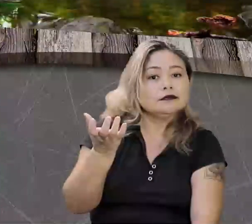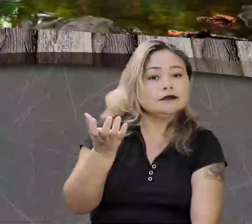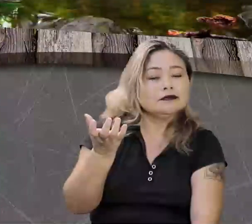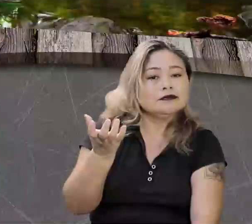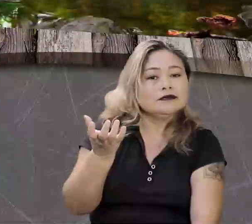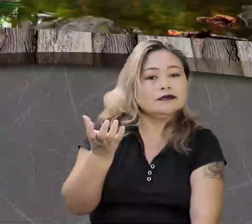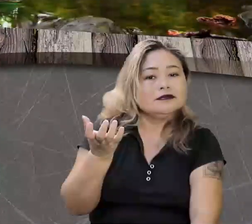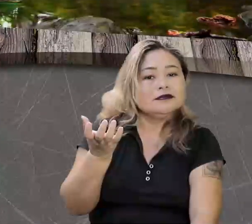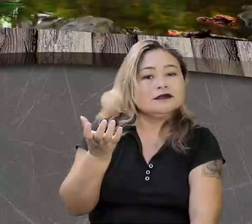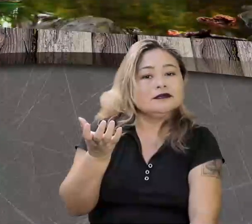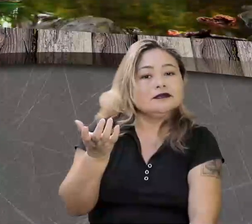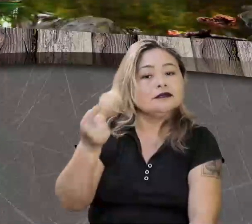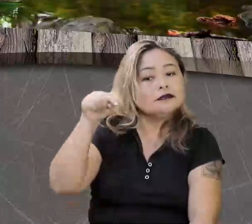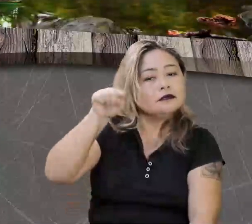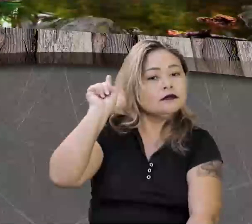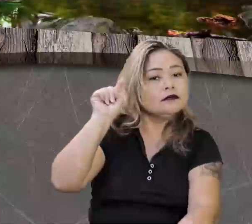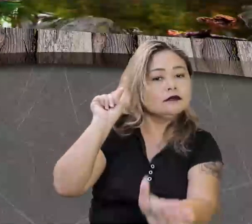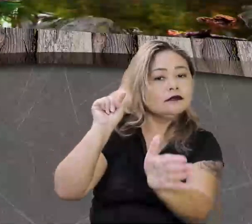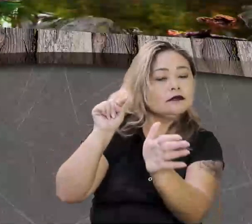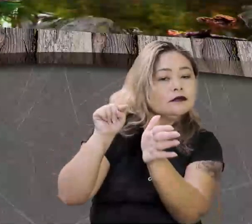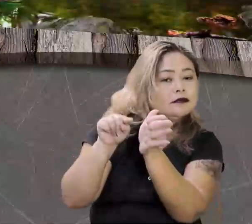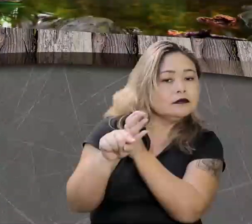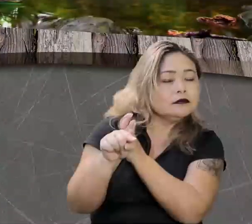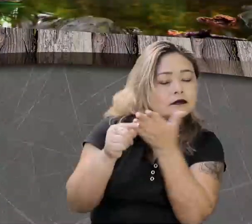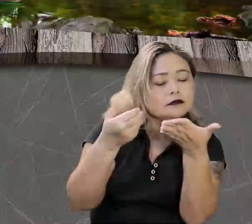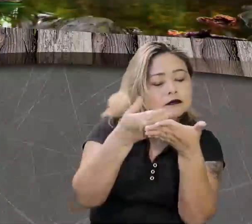quiser, nessa questão,